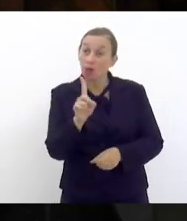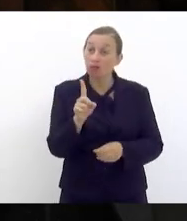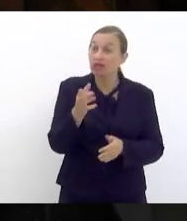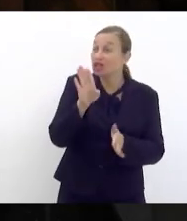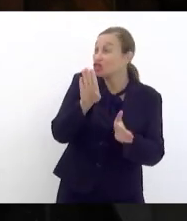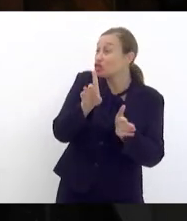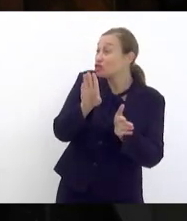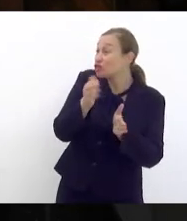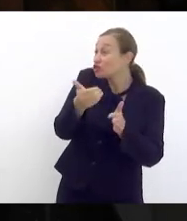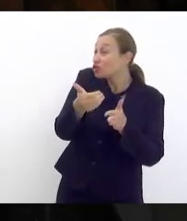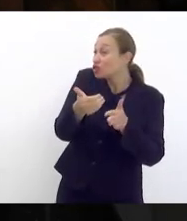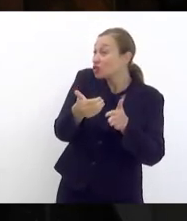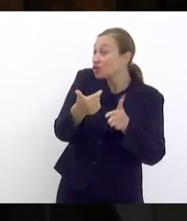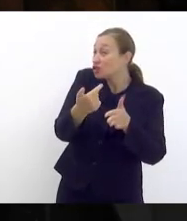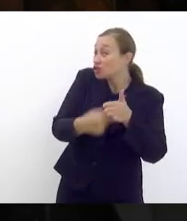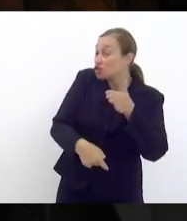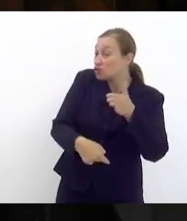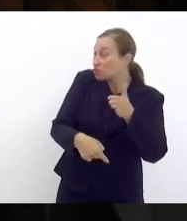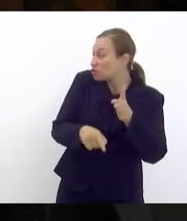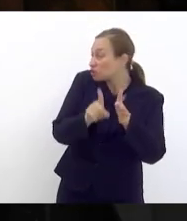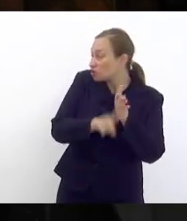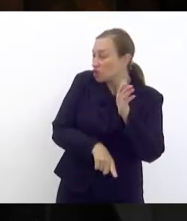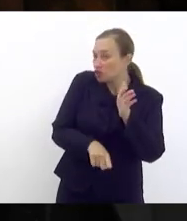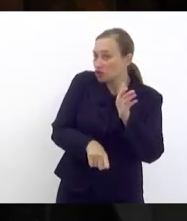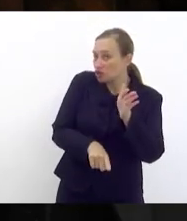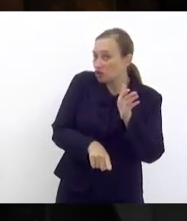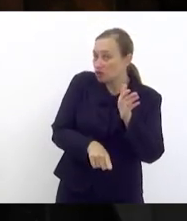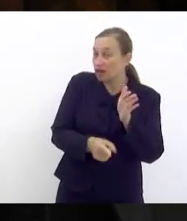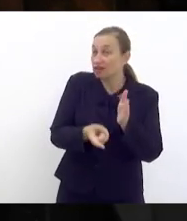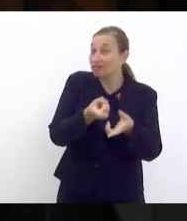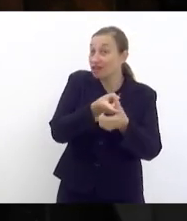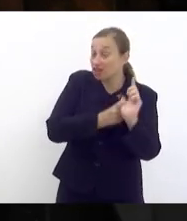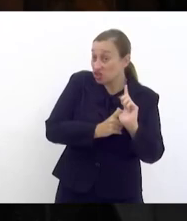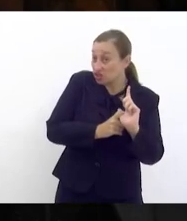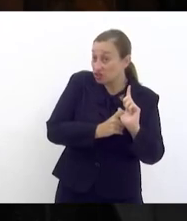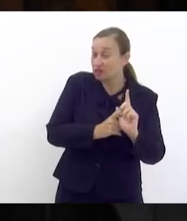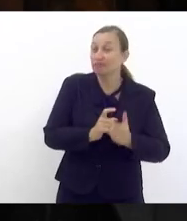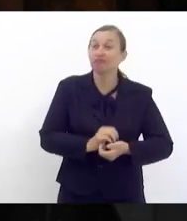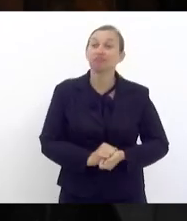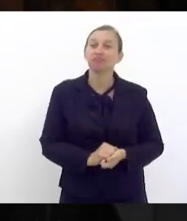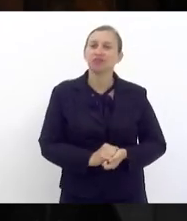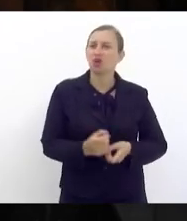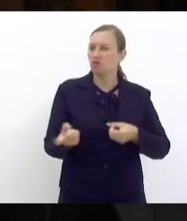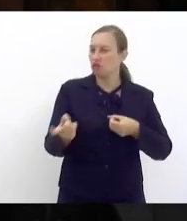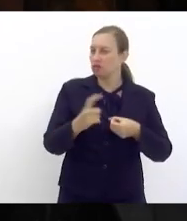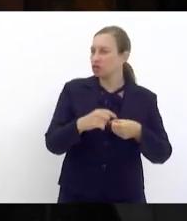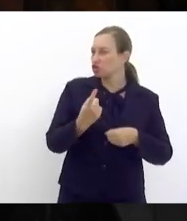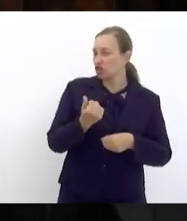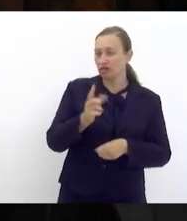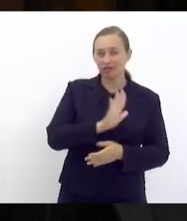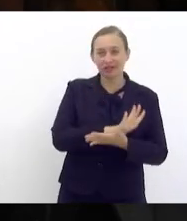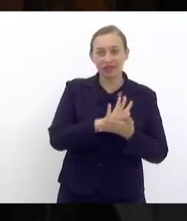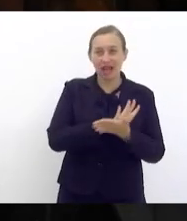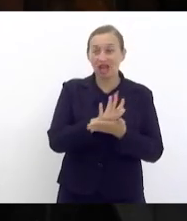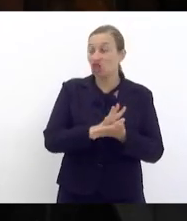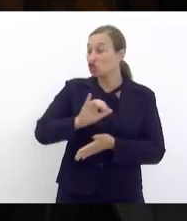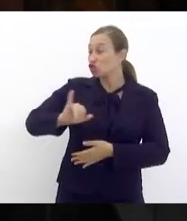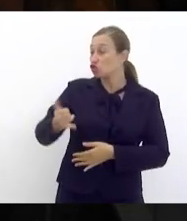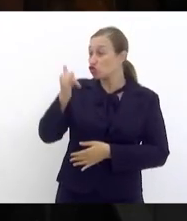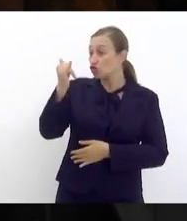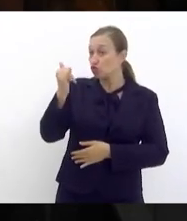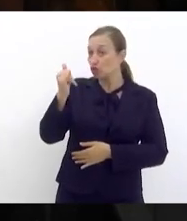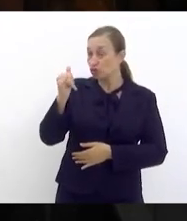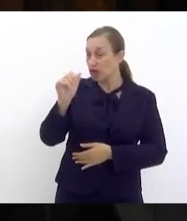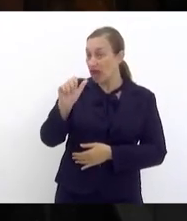do pagamento da dívida. E com juros extorsivos, juros de agiota, que